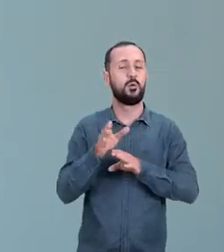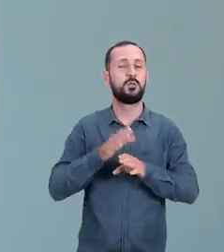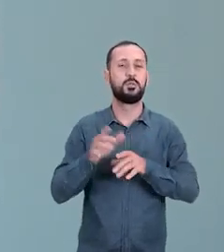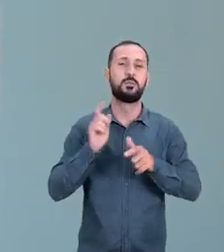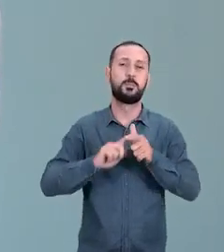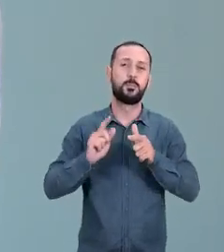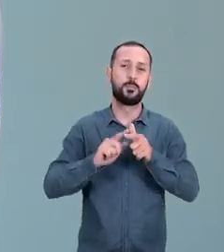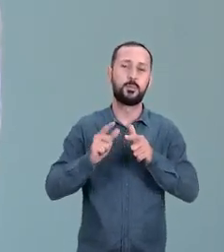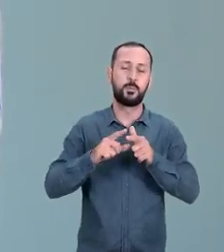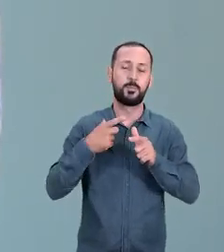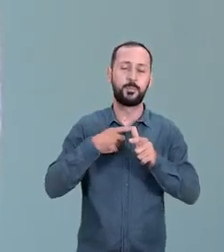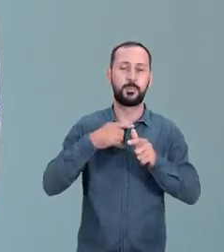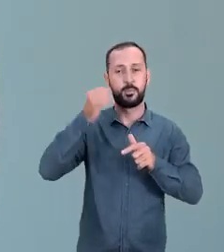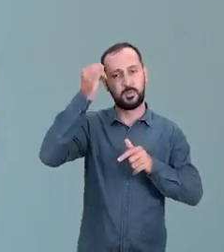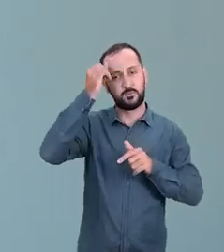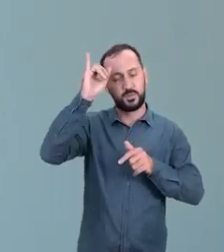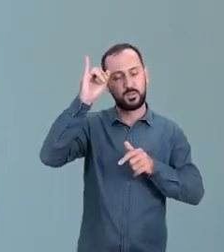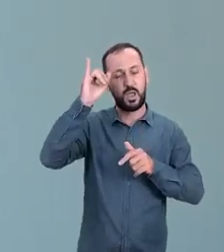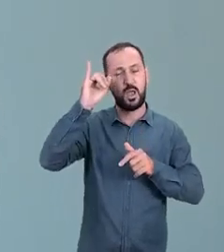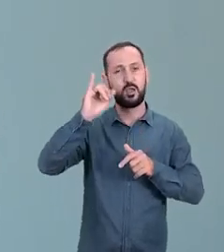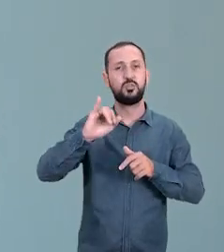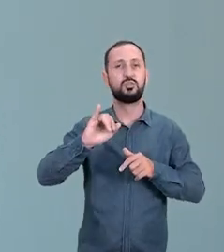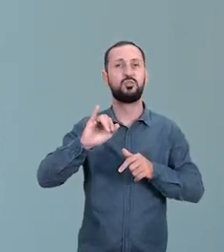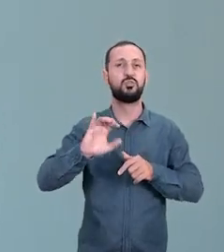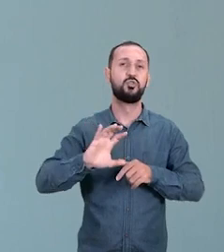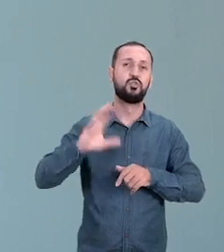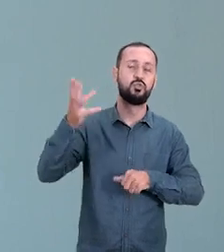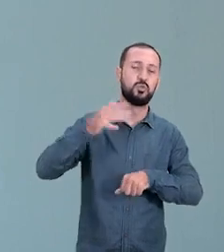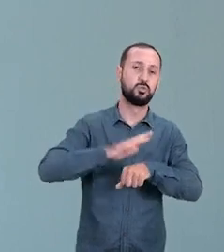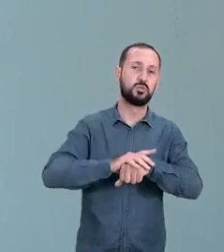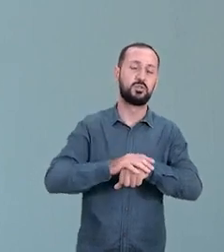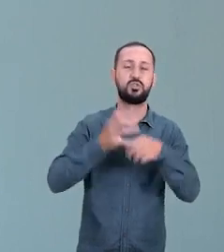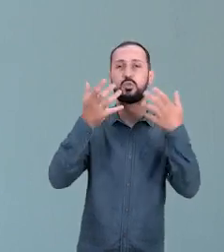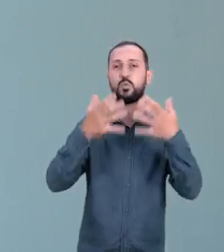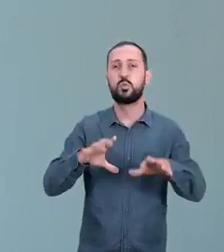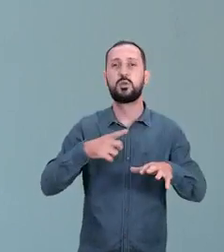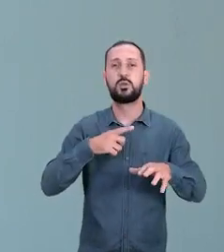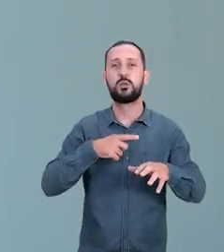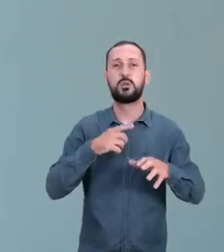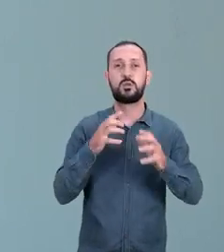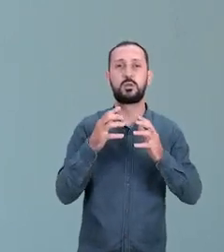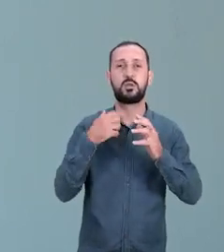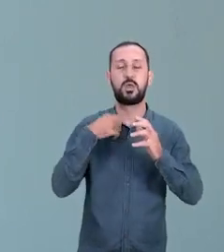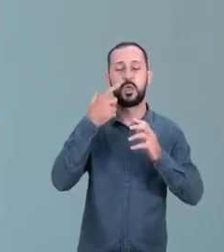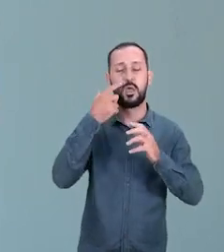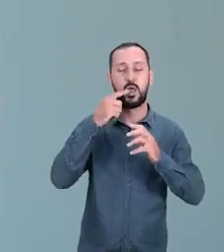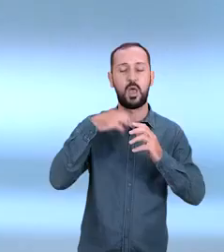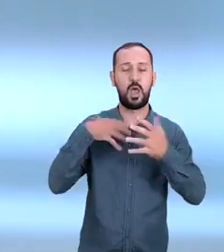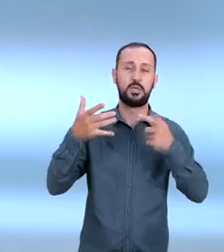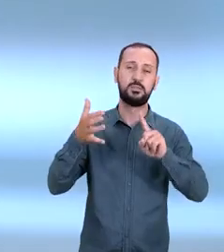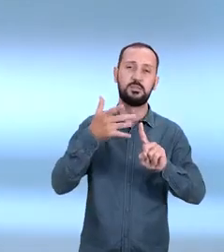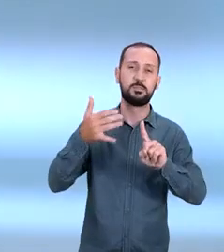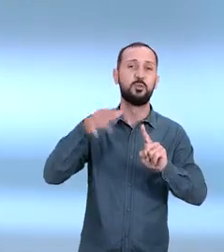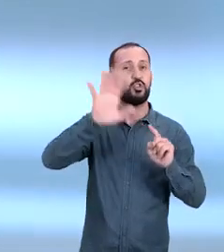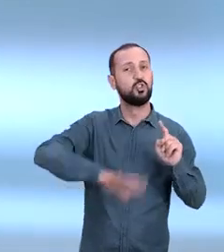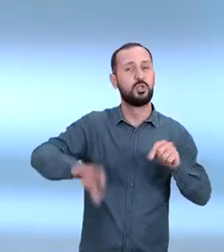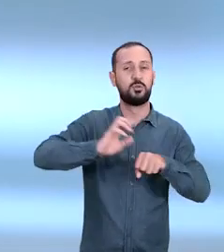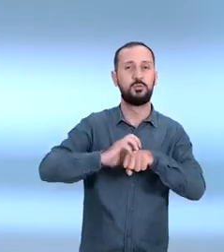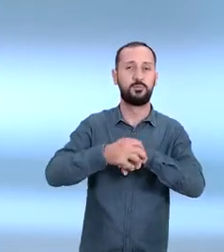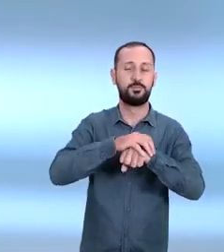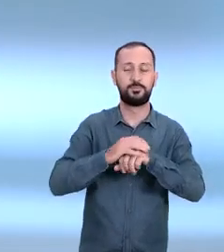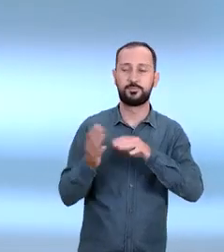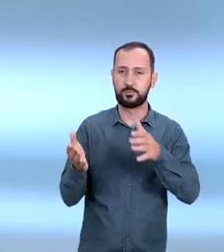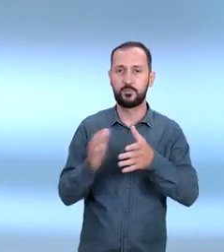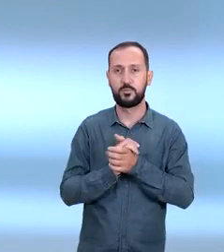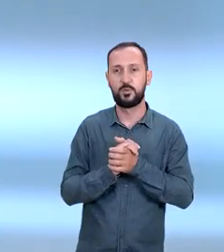minimizar a ocorrência desse desfecho que a gente não espera que aconteça, que é a síndrome congênita do zika. Doutor Ronaldo, nas suas